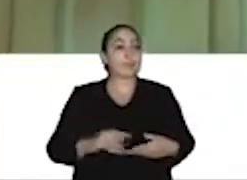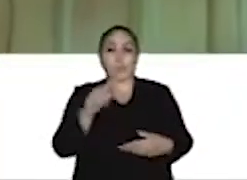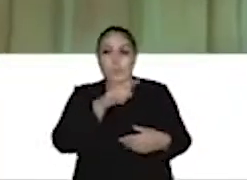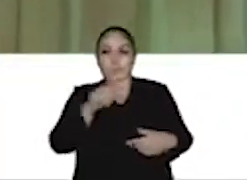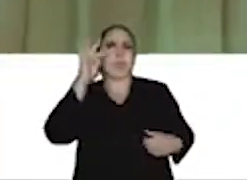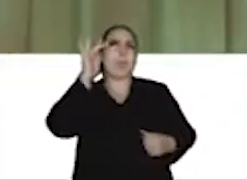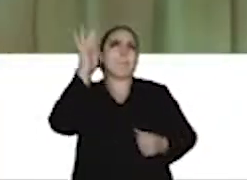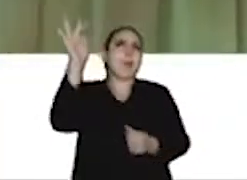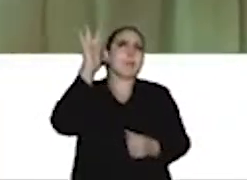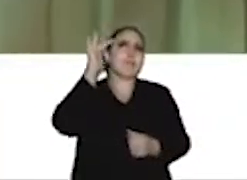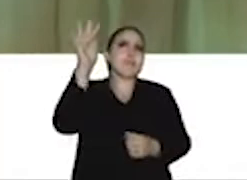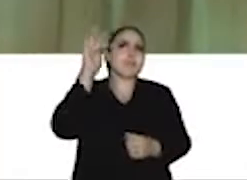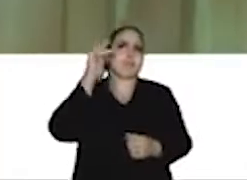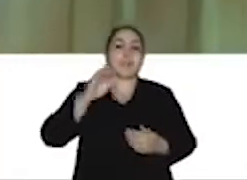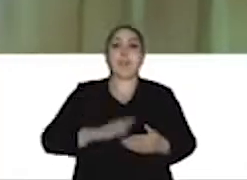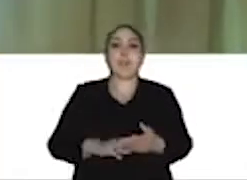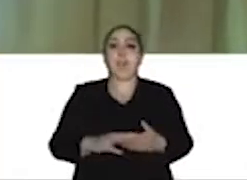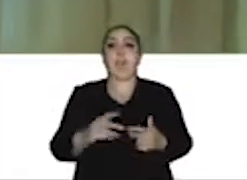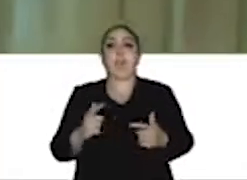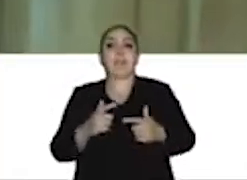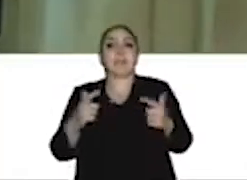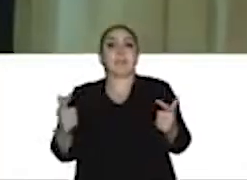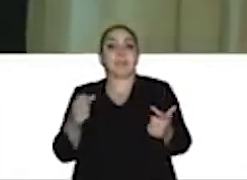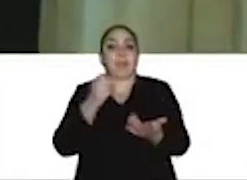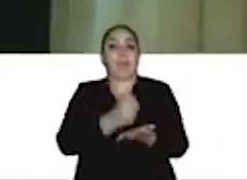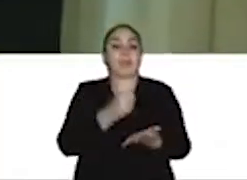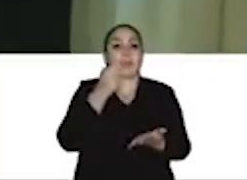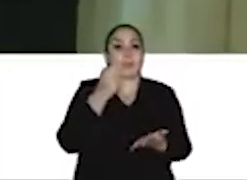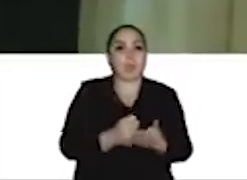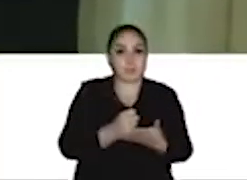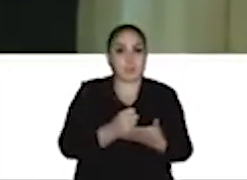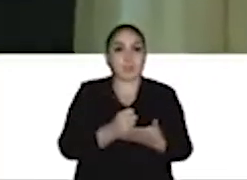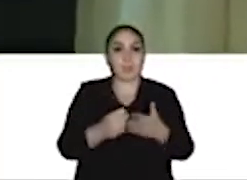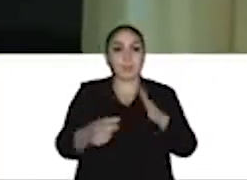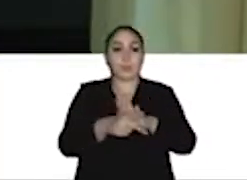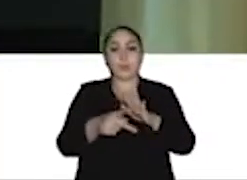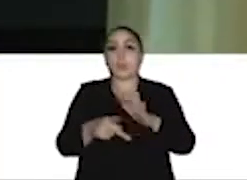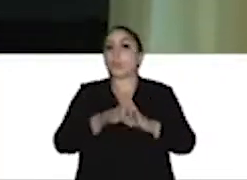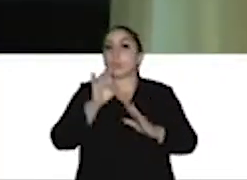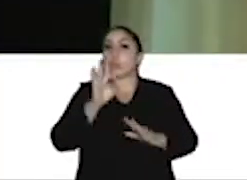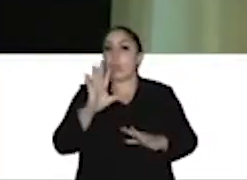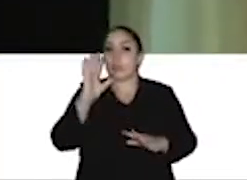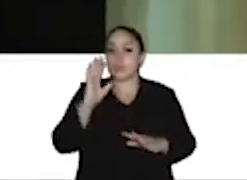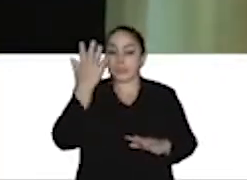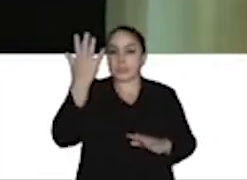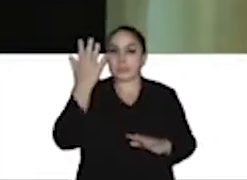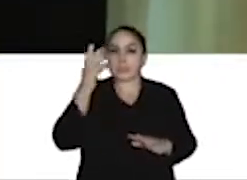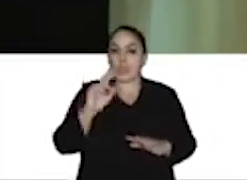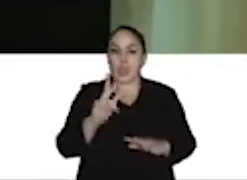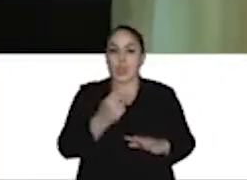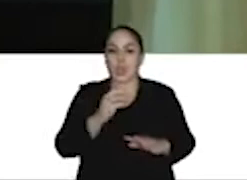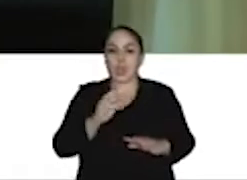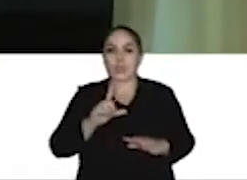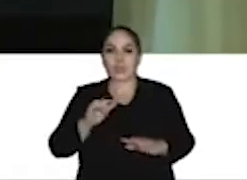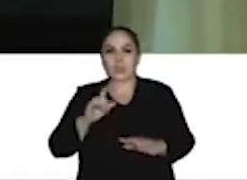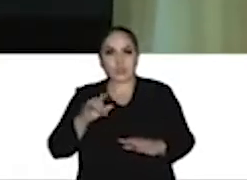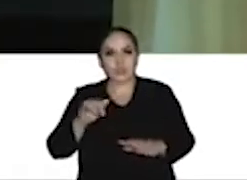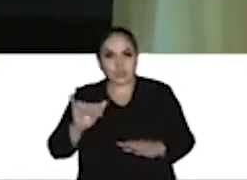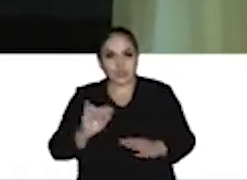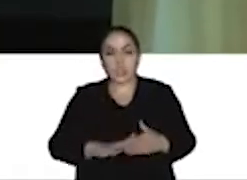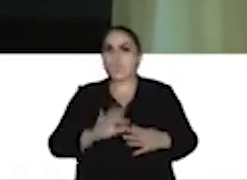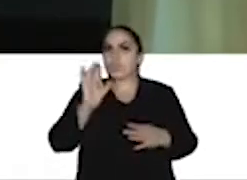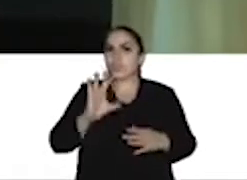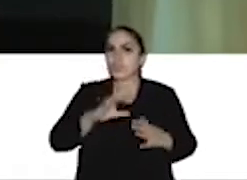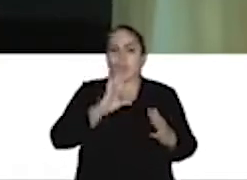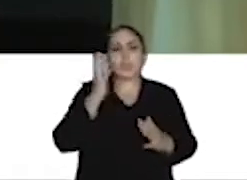ficam imaginando que as grandes contratações só acontecem em Hollywood, que as grandes contratações só